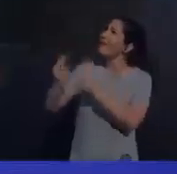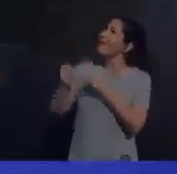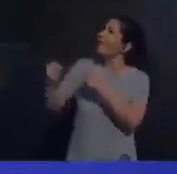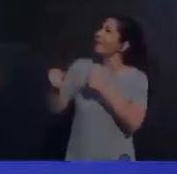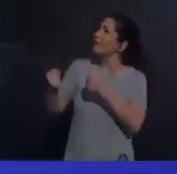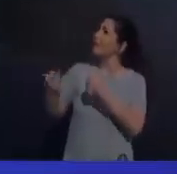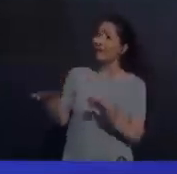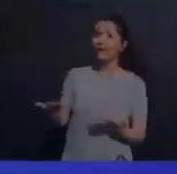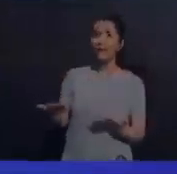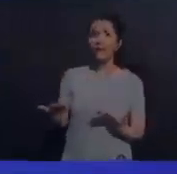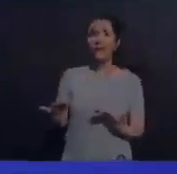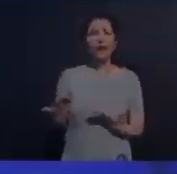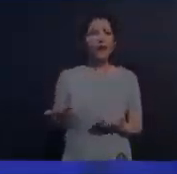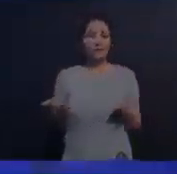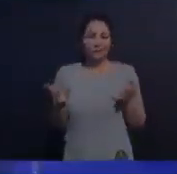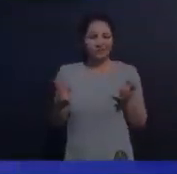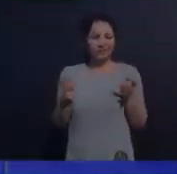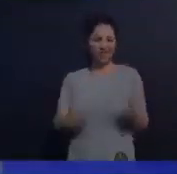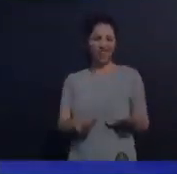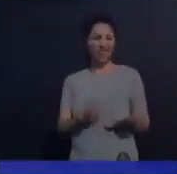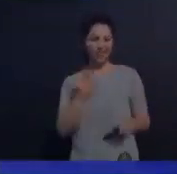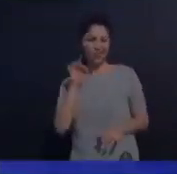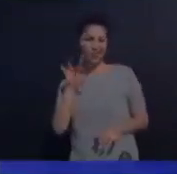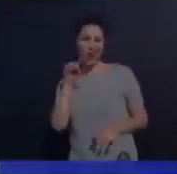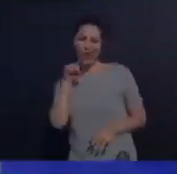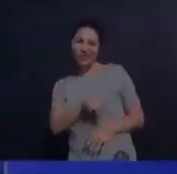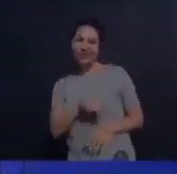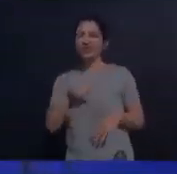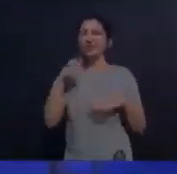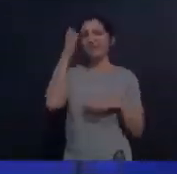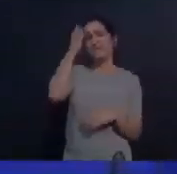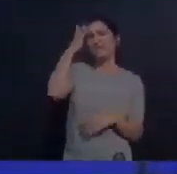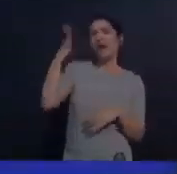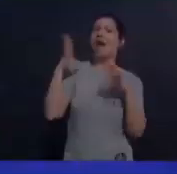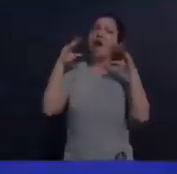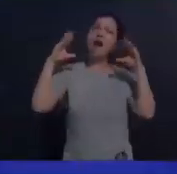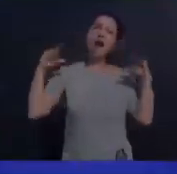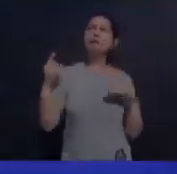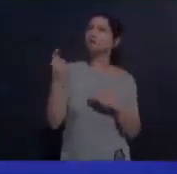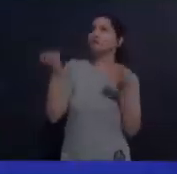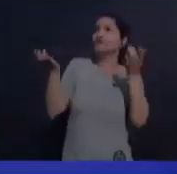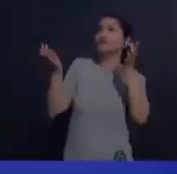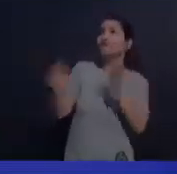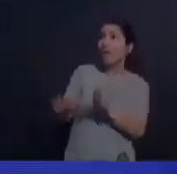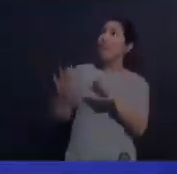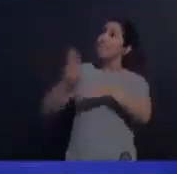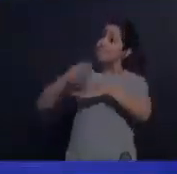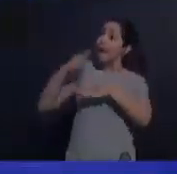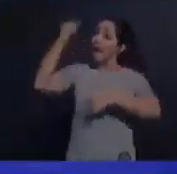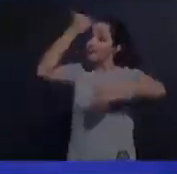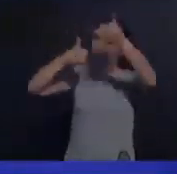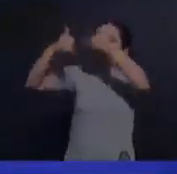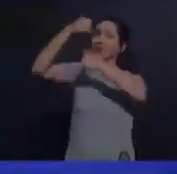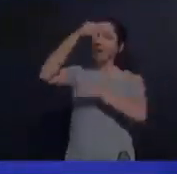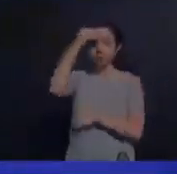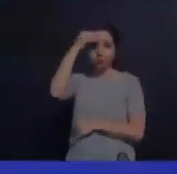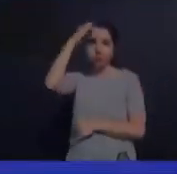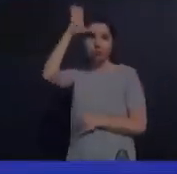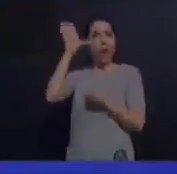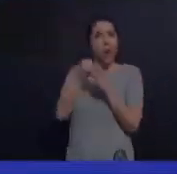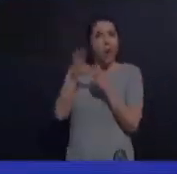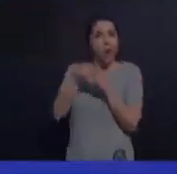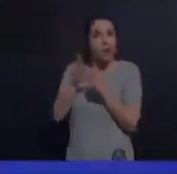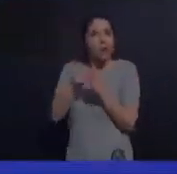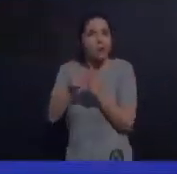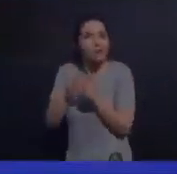vida deus eu não estou conformado a deus eu quero mais a tua palavra eu quero mais o som quero mais conhecimento